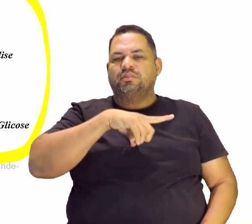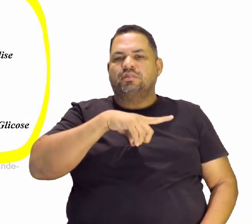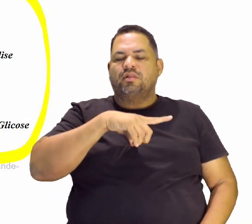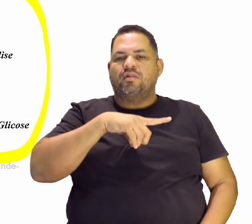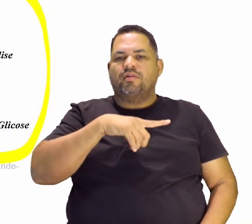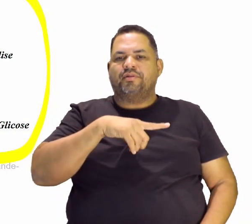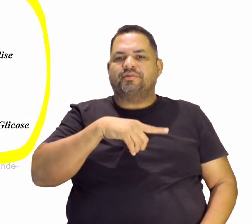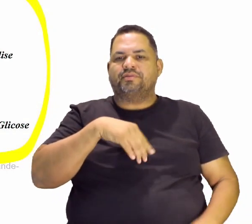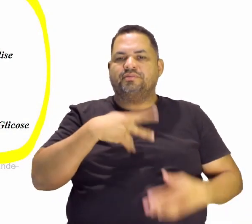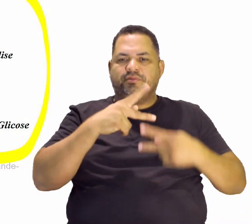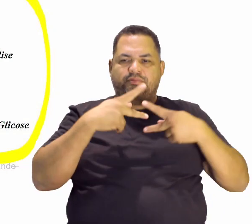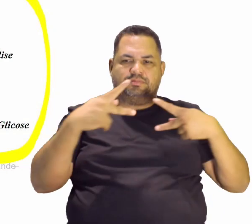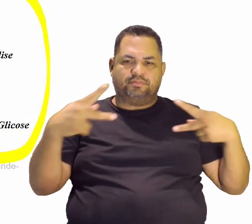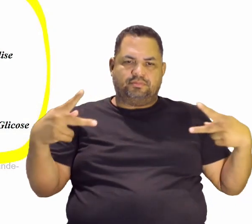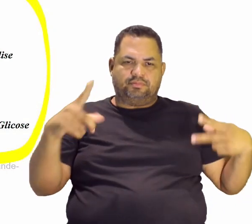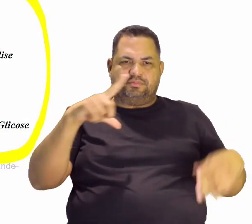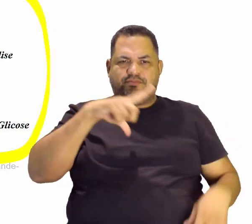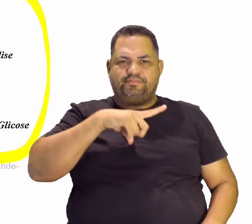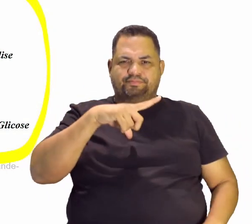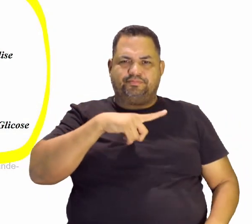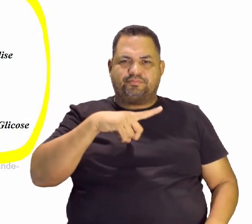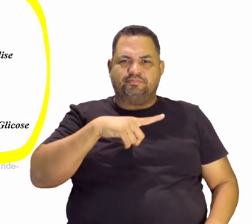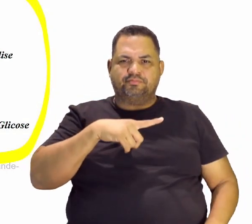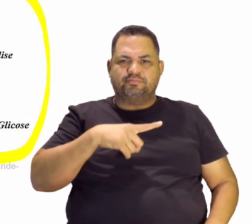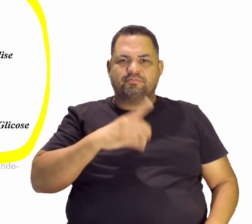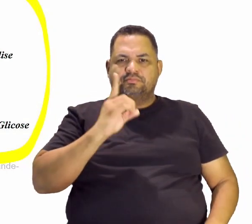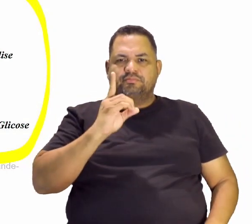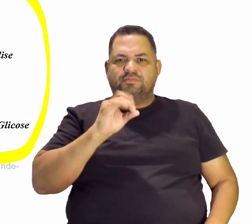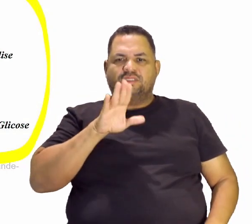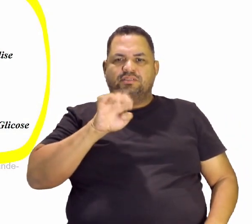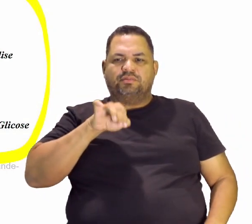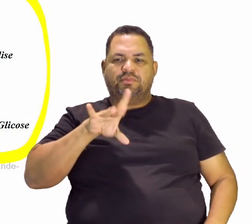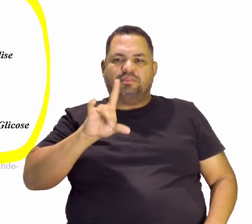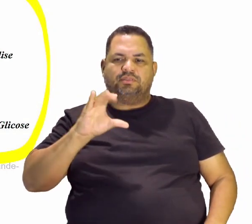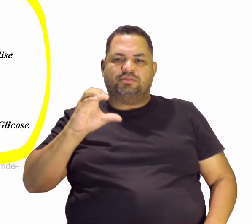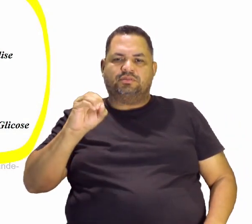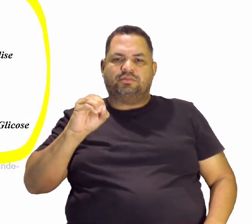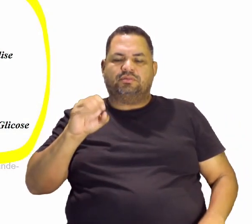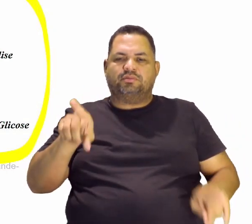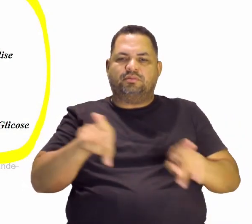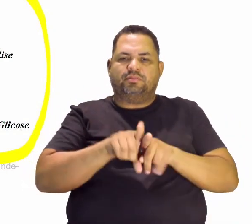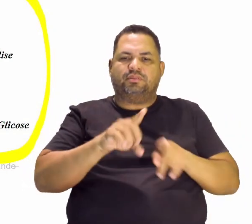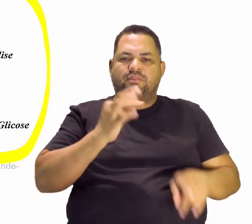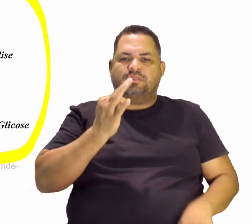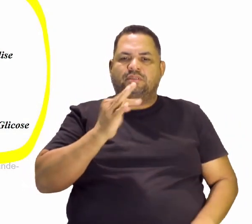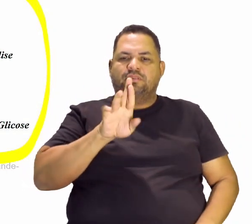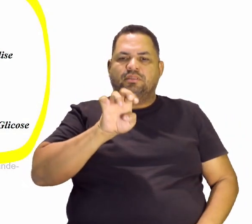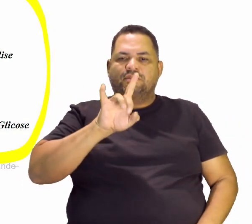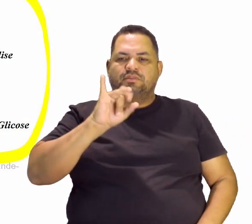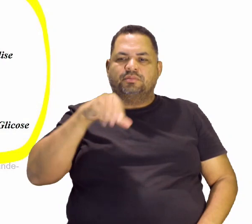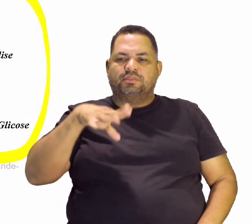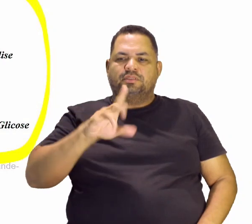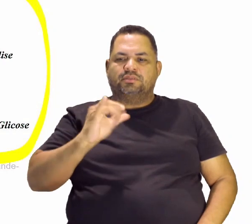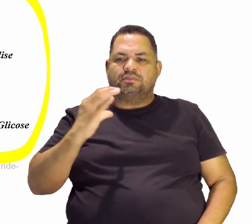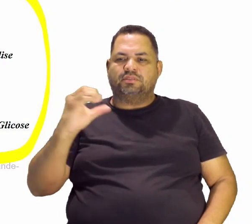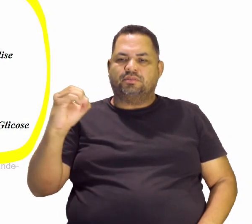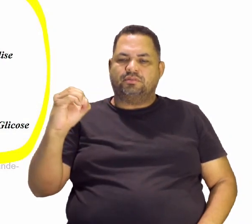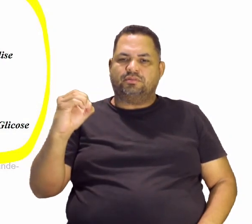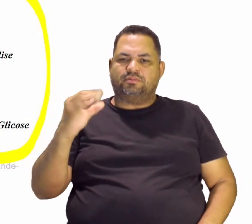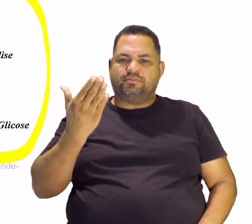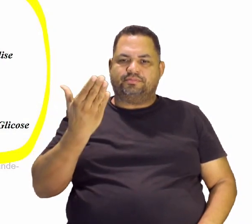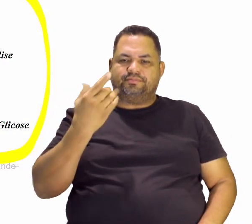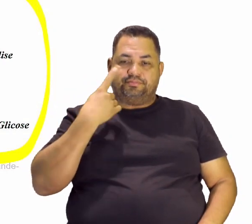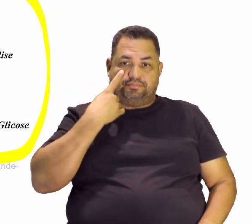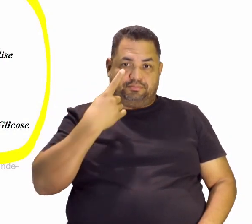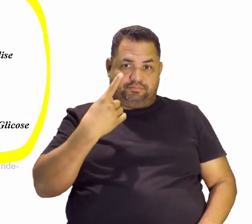das proteínas, nós temos a desaminação e a transaminação. São nomes bem complexos, tá? Vocês podem